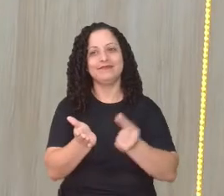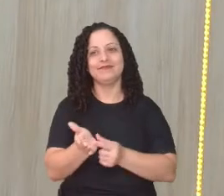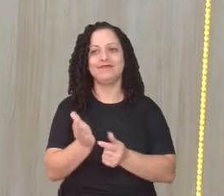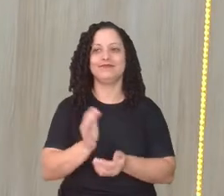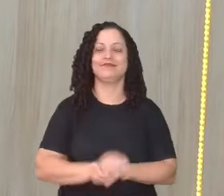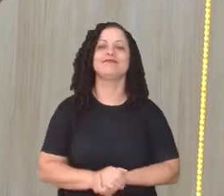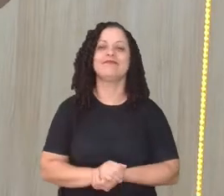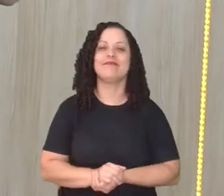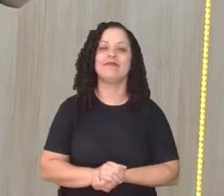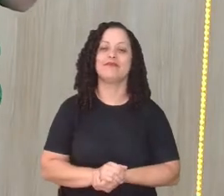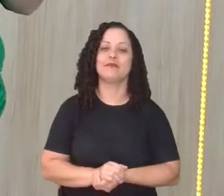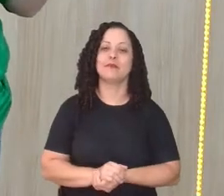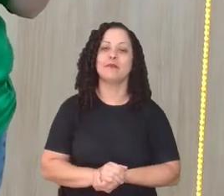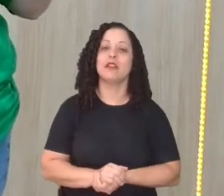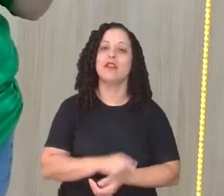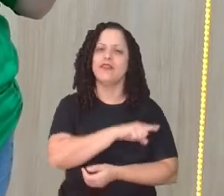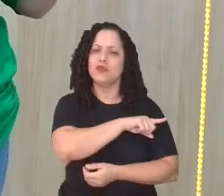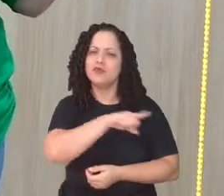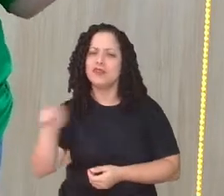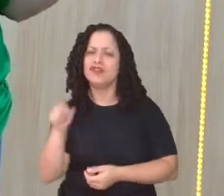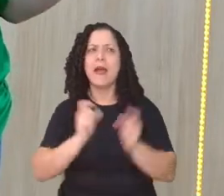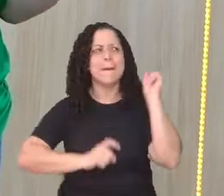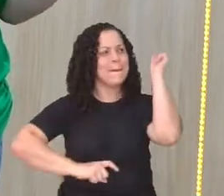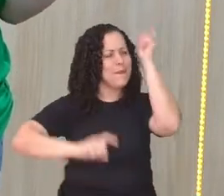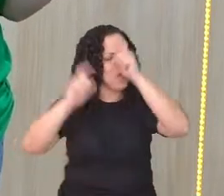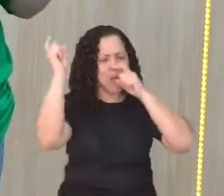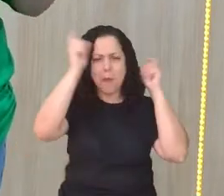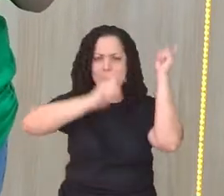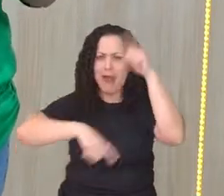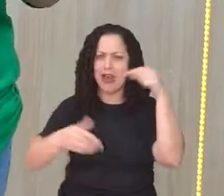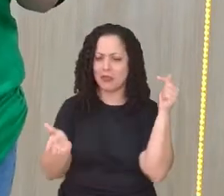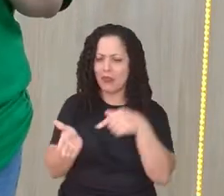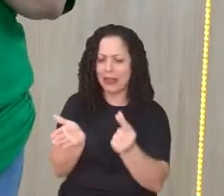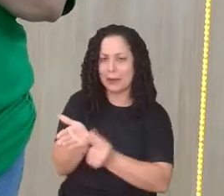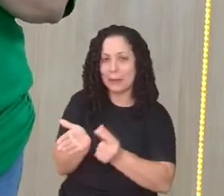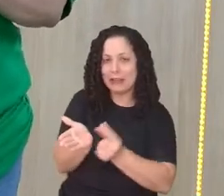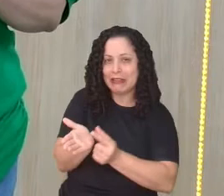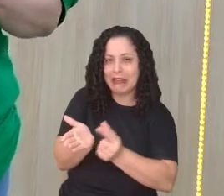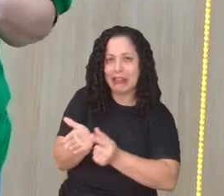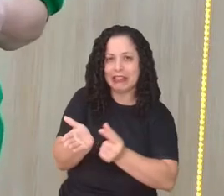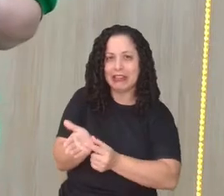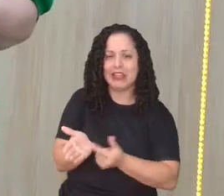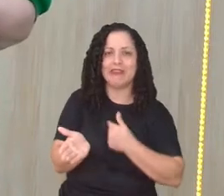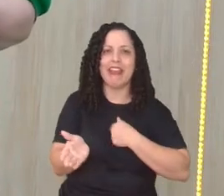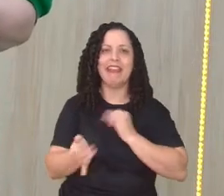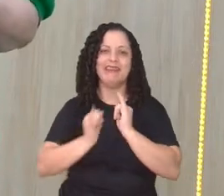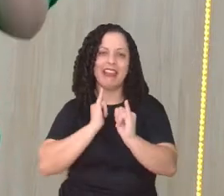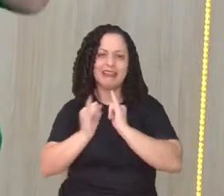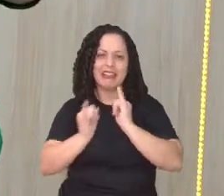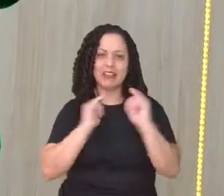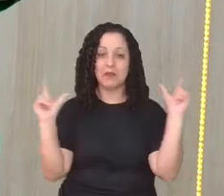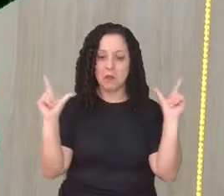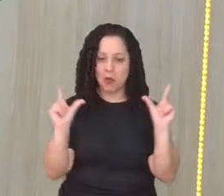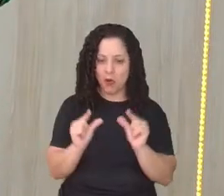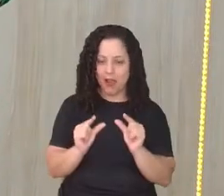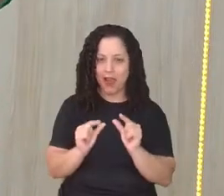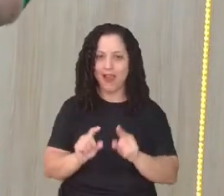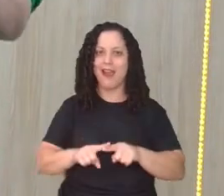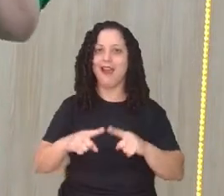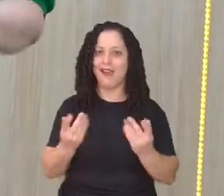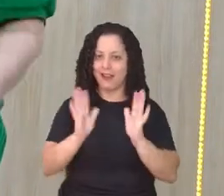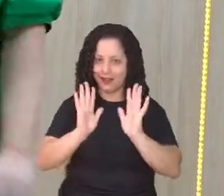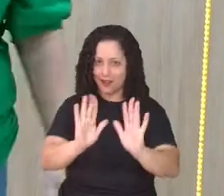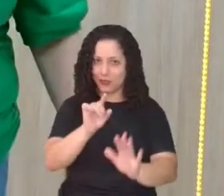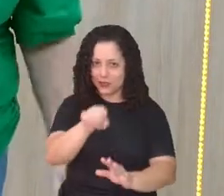Lembrando sempre, vocês estão preocupados, no app eu tenho poucos dados de internet. Você é aluno